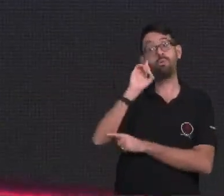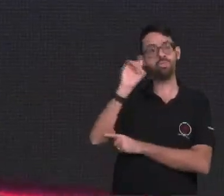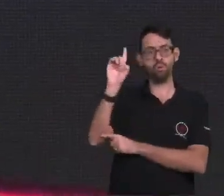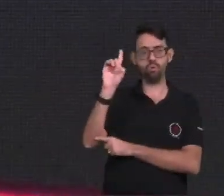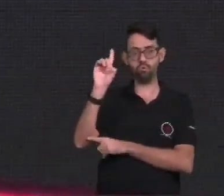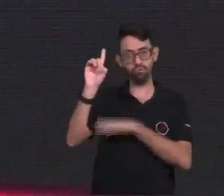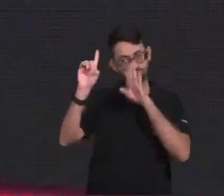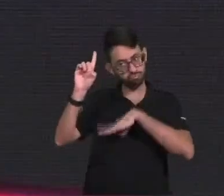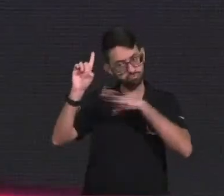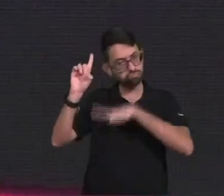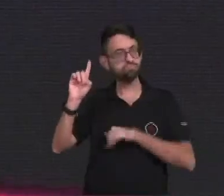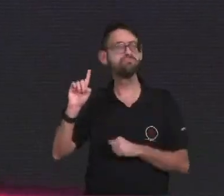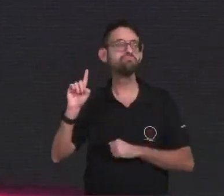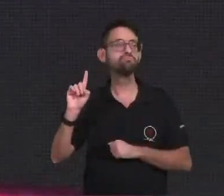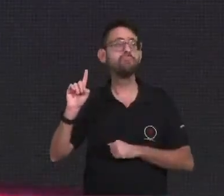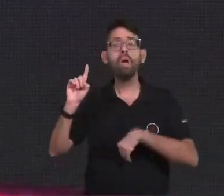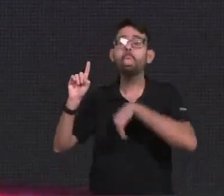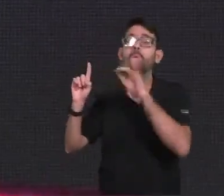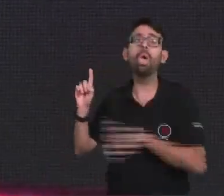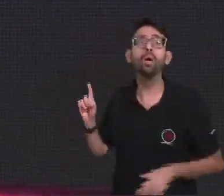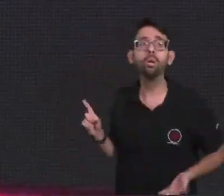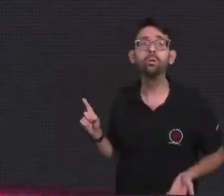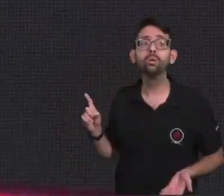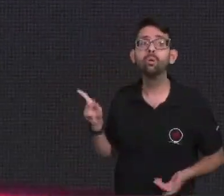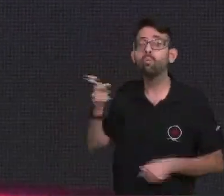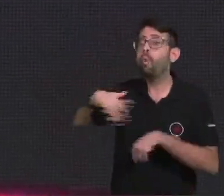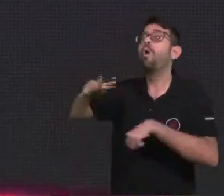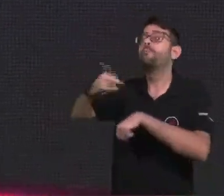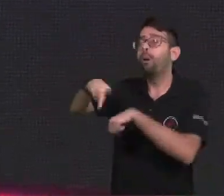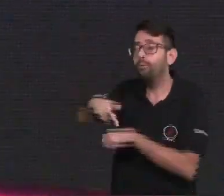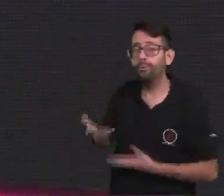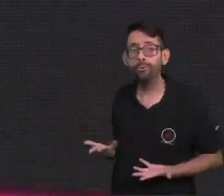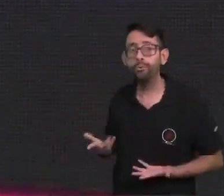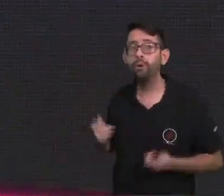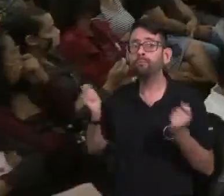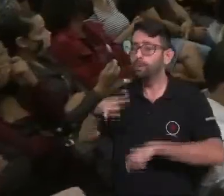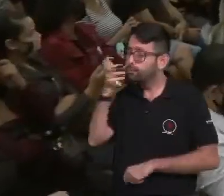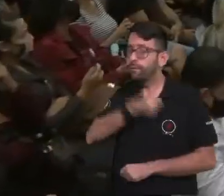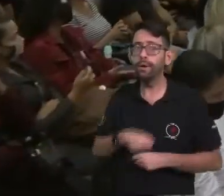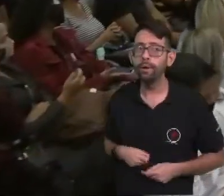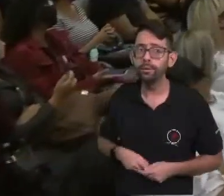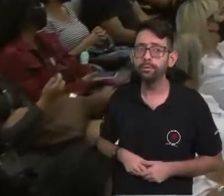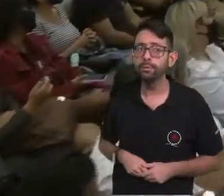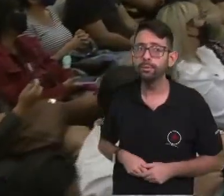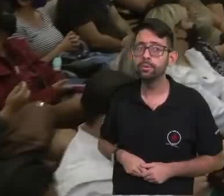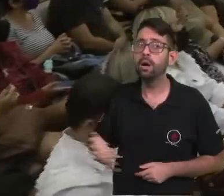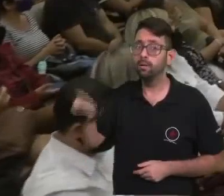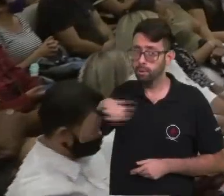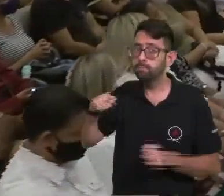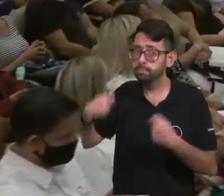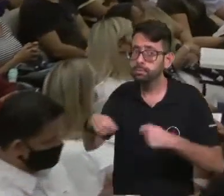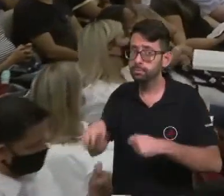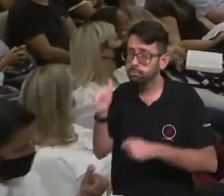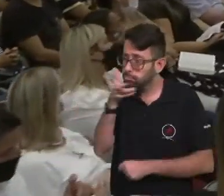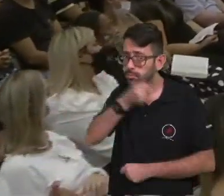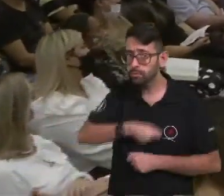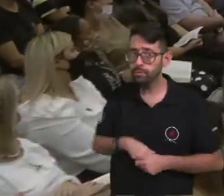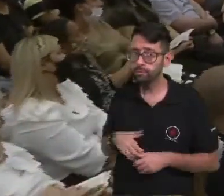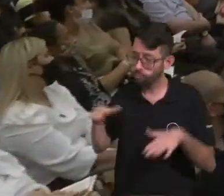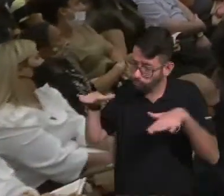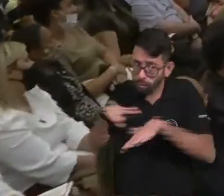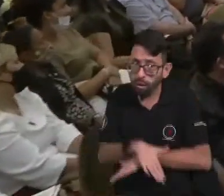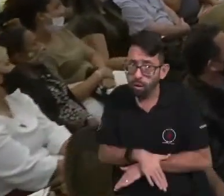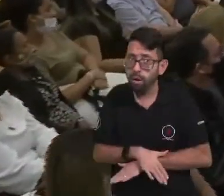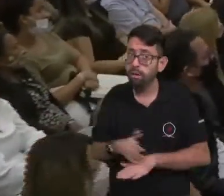ver quem é o Deus. De qual nação. Que pode livrar vocês da minha mão. É melhor vocês se renderem. Porque eu vou entrar aí e vou arrebentar